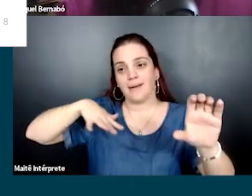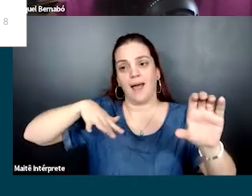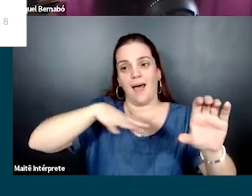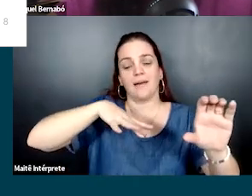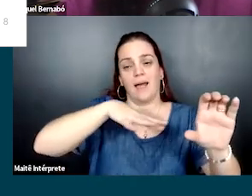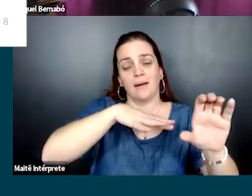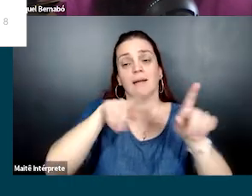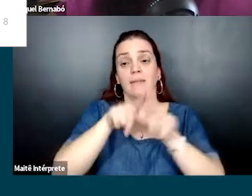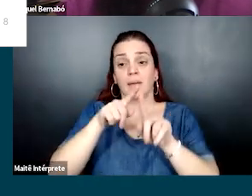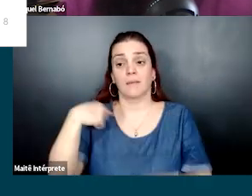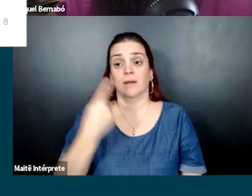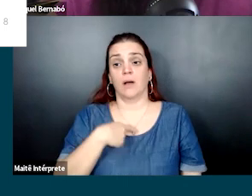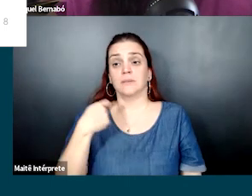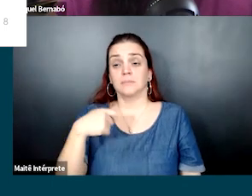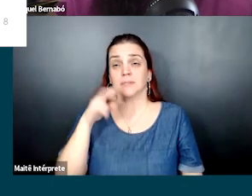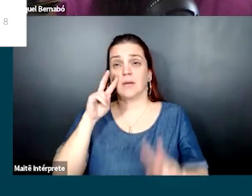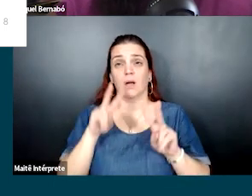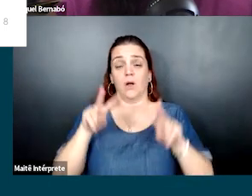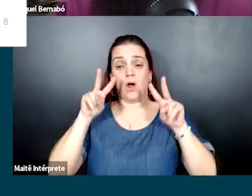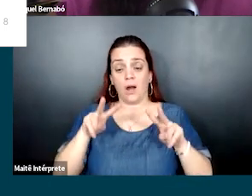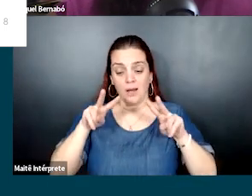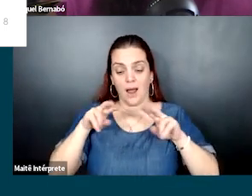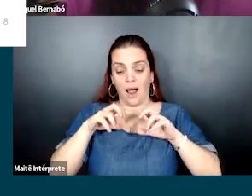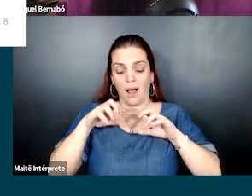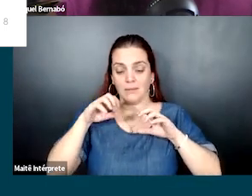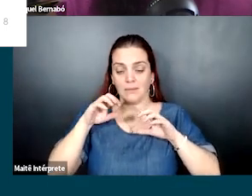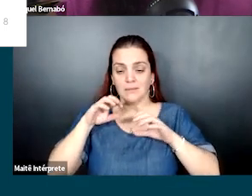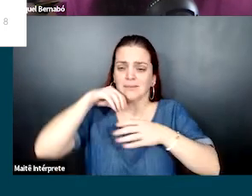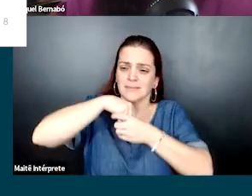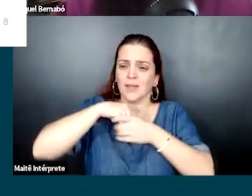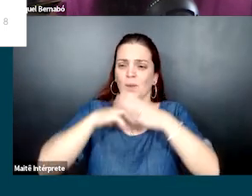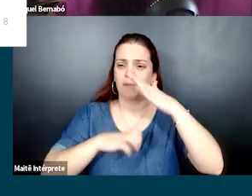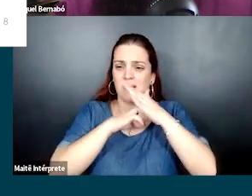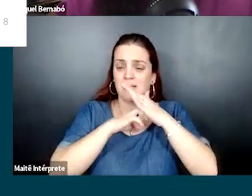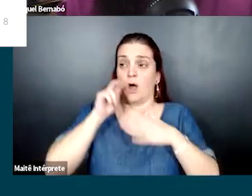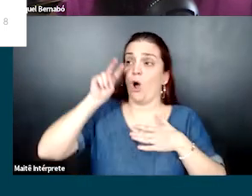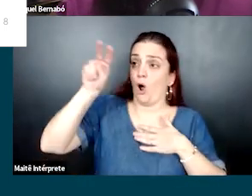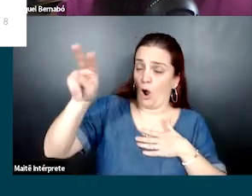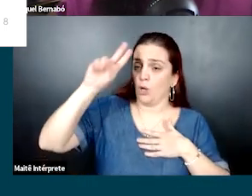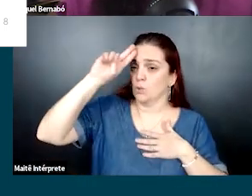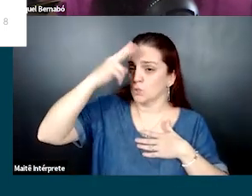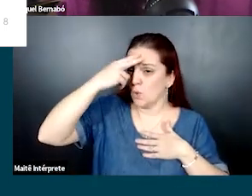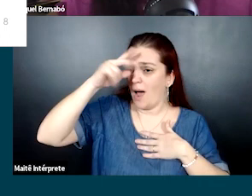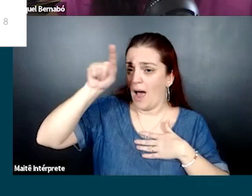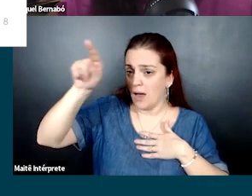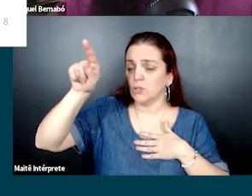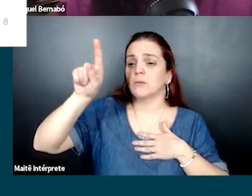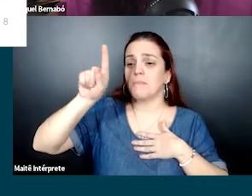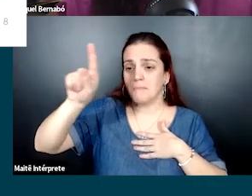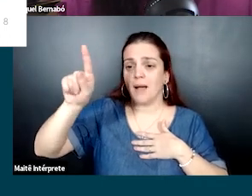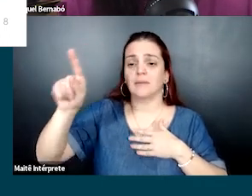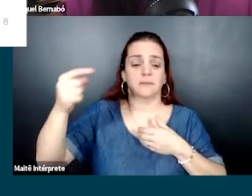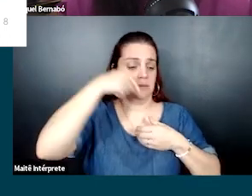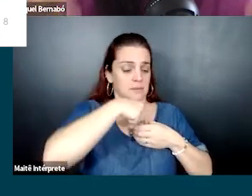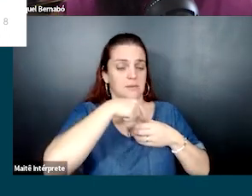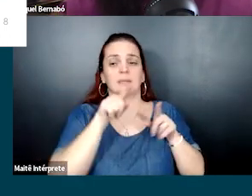problema de processo, a gente precisa ter um olhar mais crítico e holístico para dentro das instituições também, não só para o usuário, mas